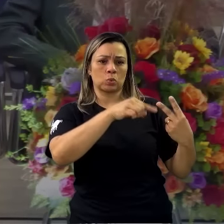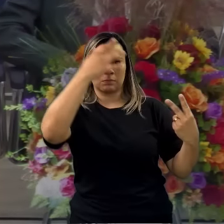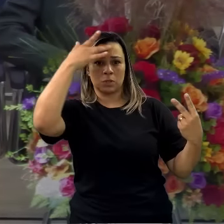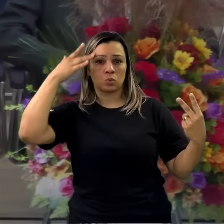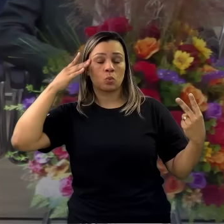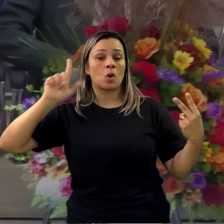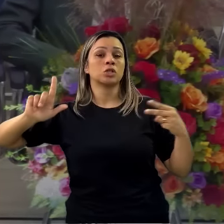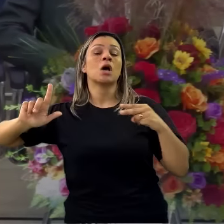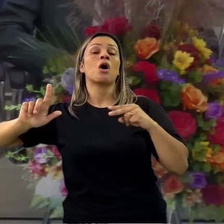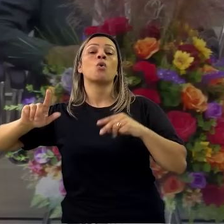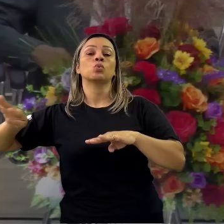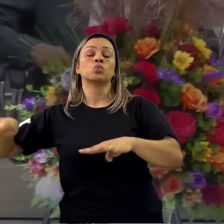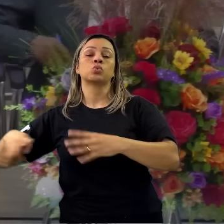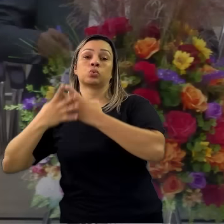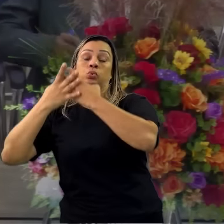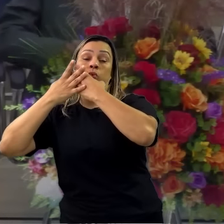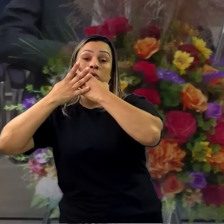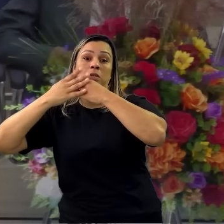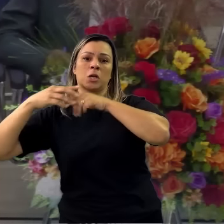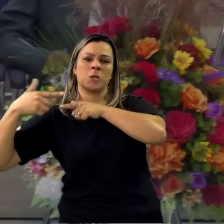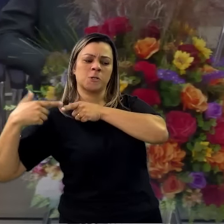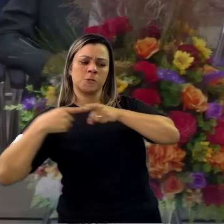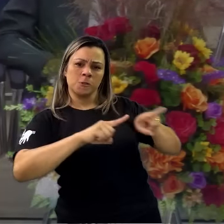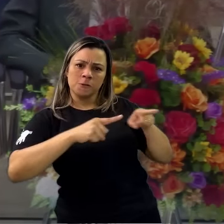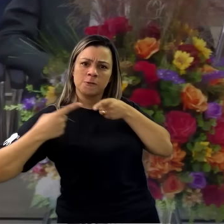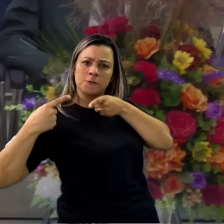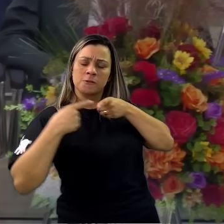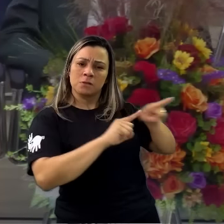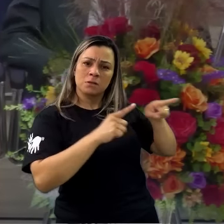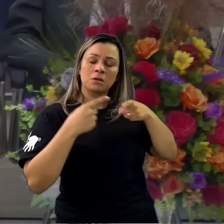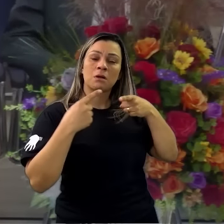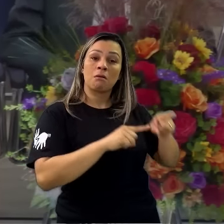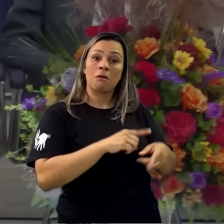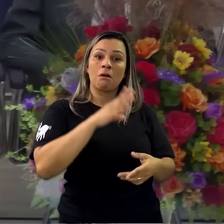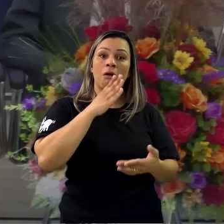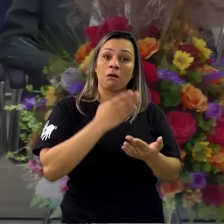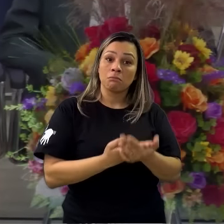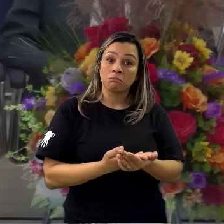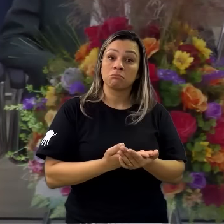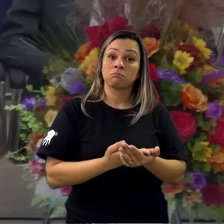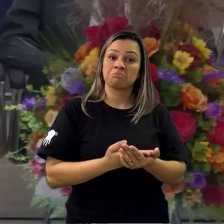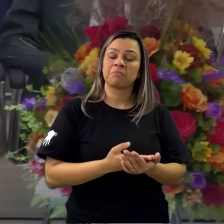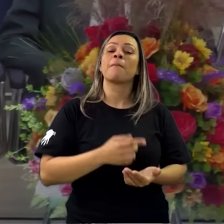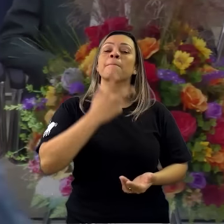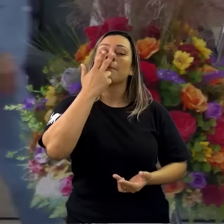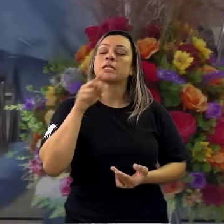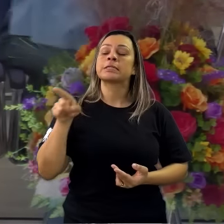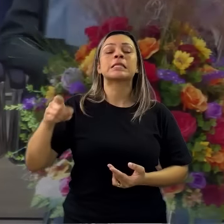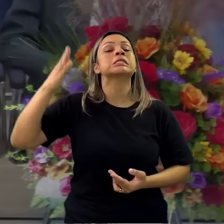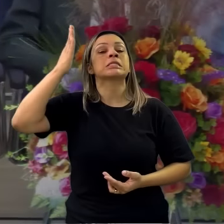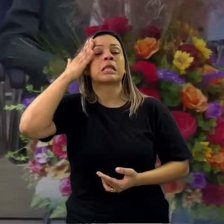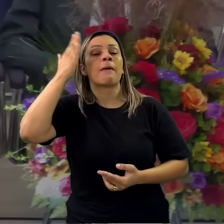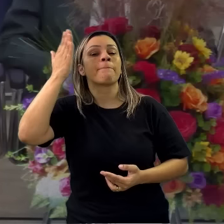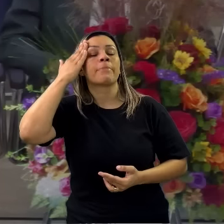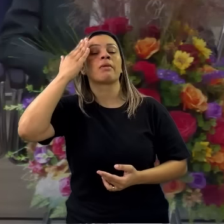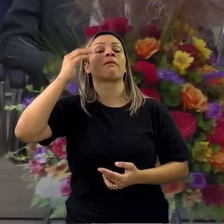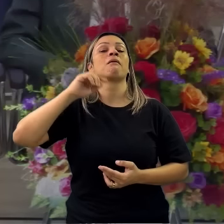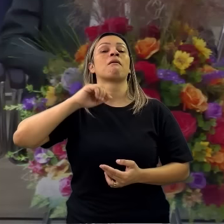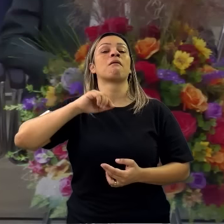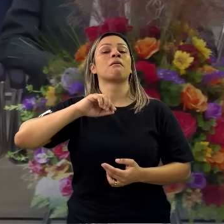judeus incrédulo porque pasmos irmãos tem gente que sabe o que Deus tem através de você de olhar de você